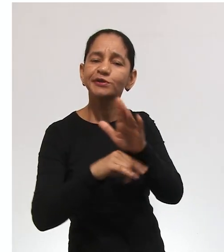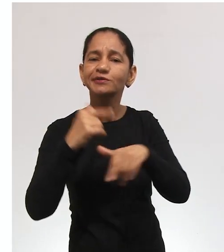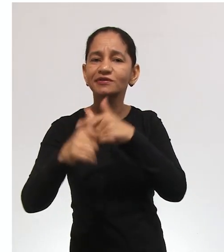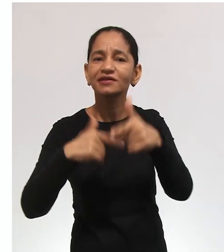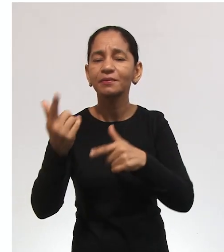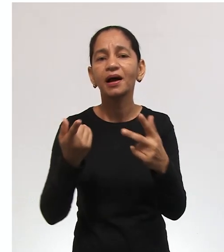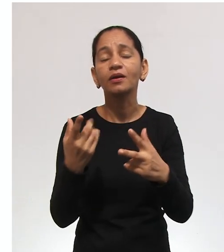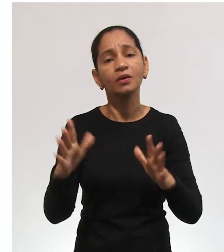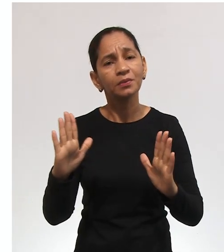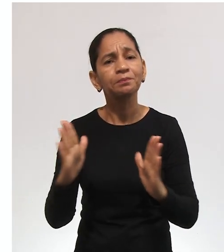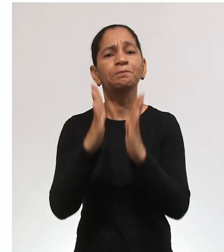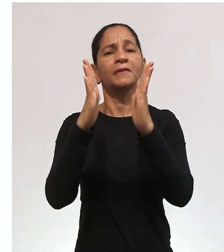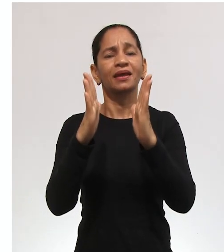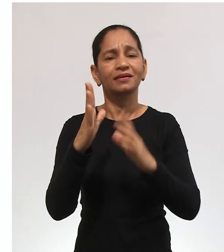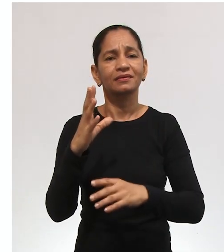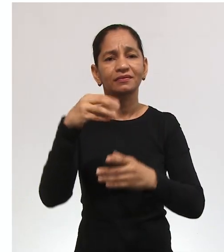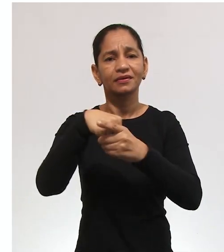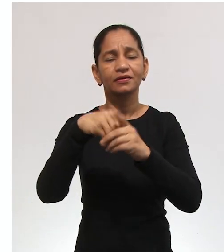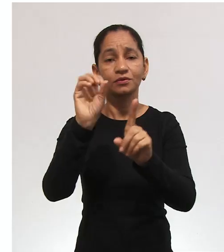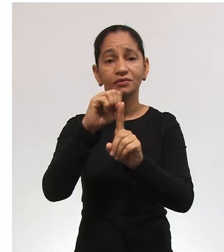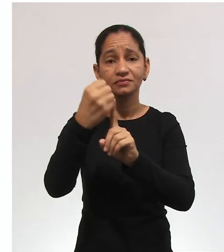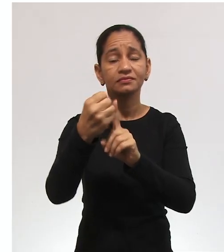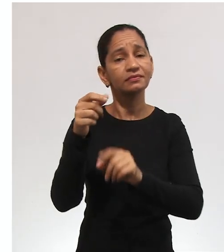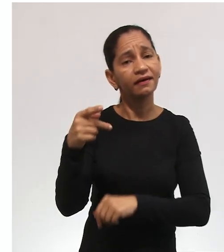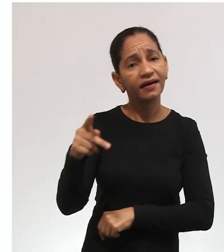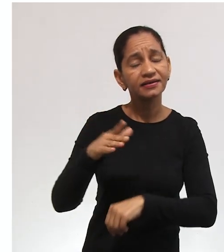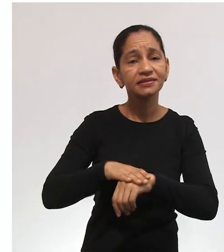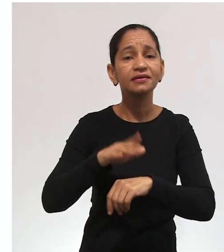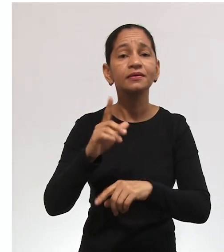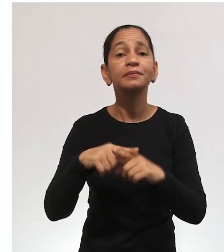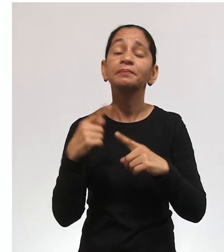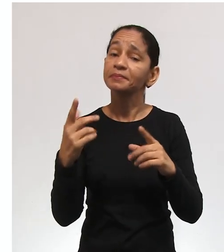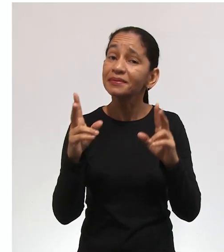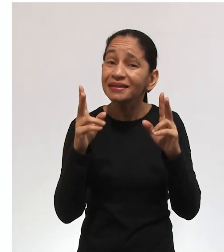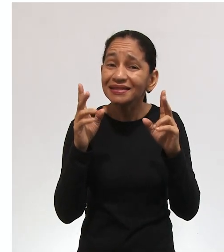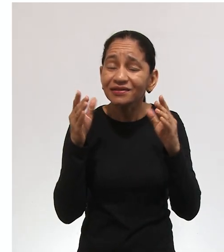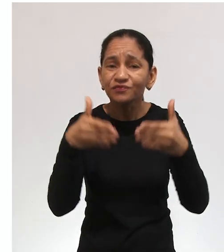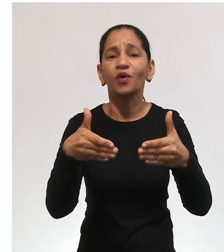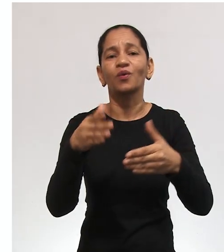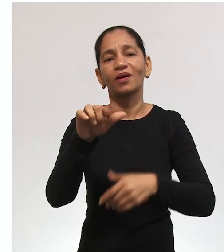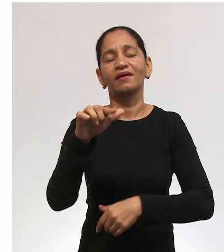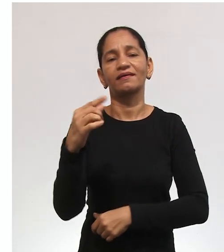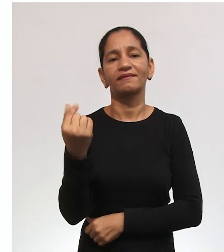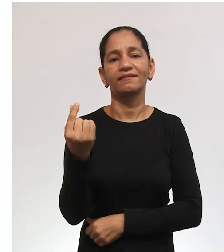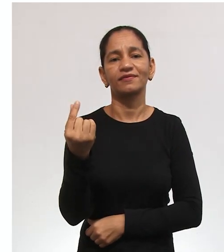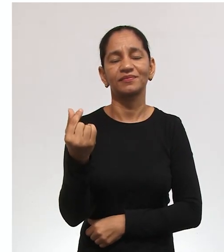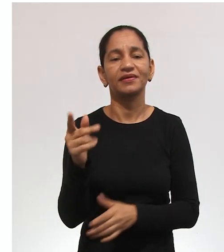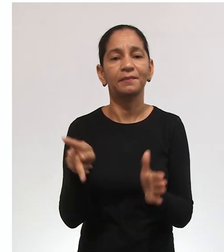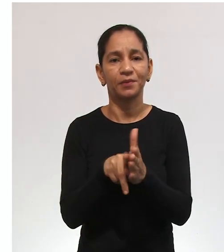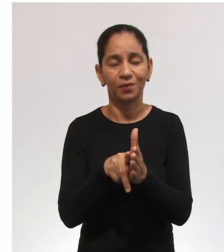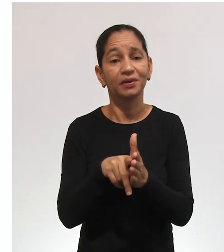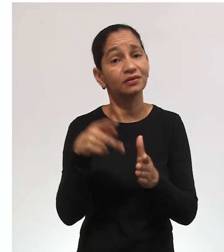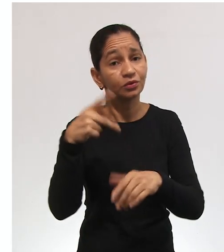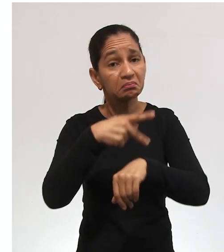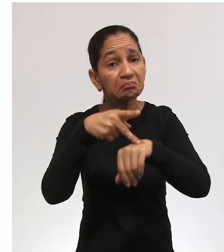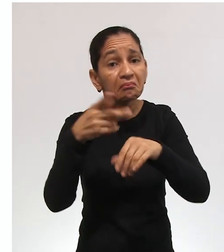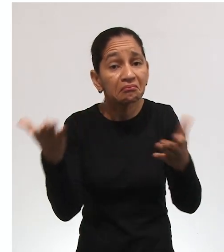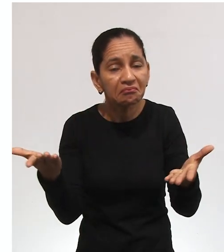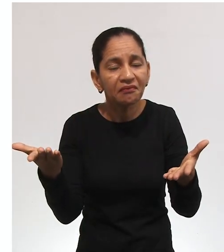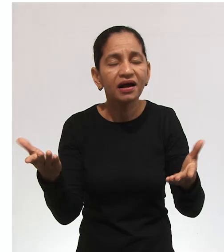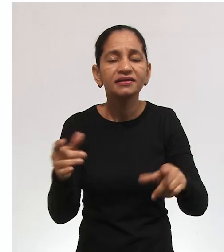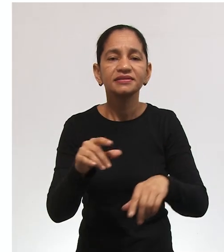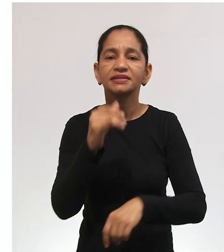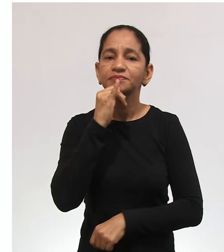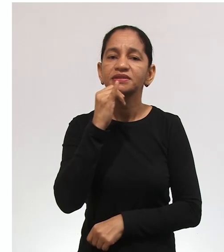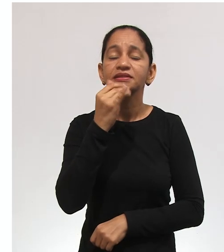trabalho impactam a sociedade, especialmente a economia, né? Então vamos falar, por fim, da melhoria